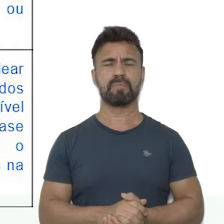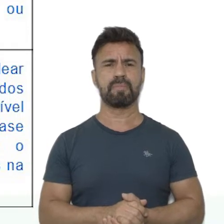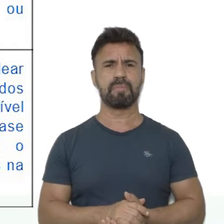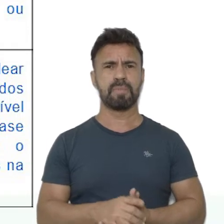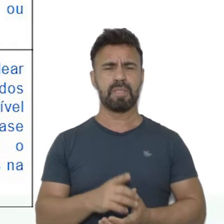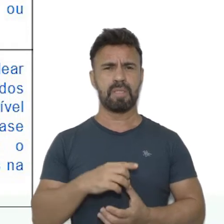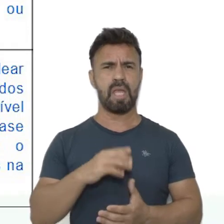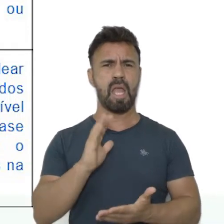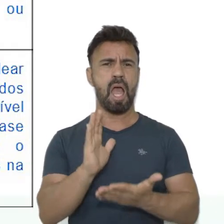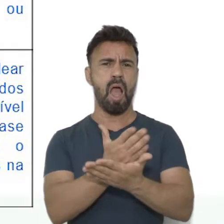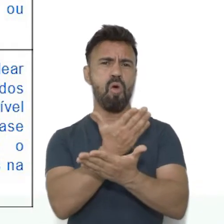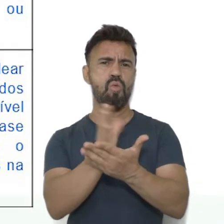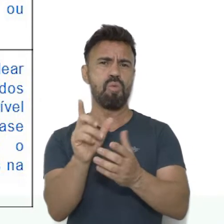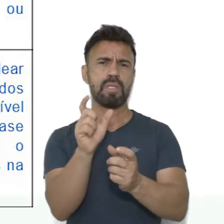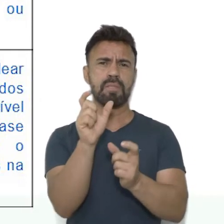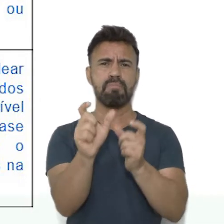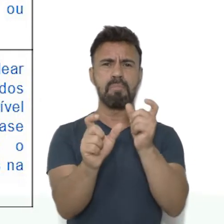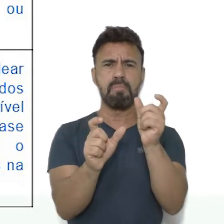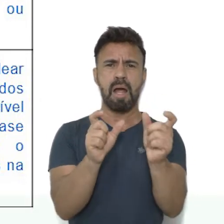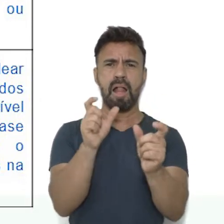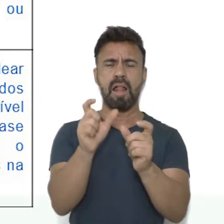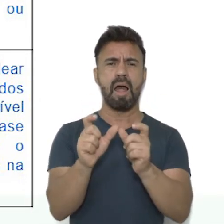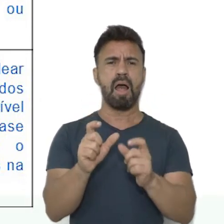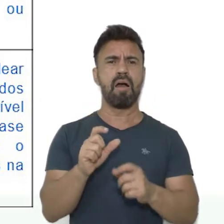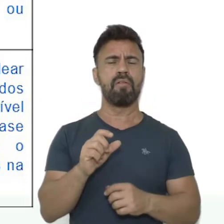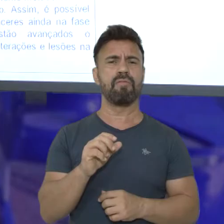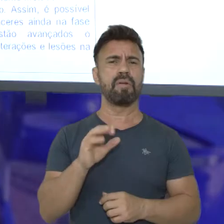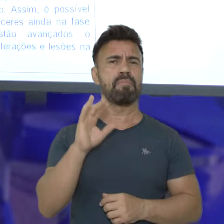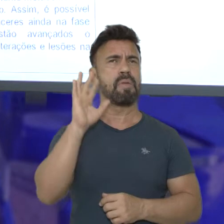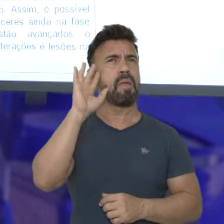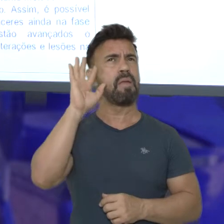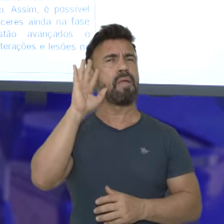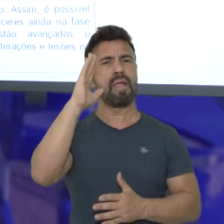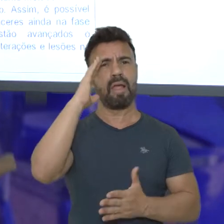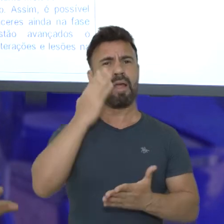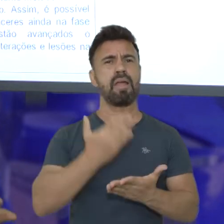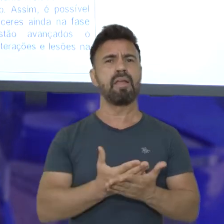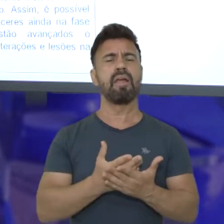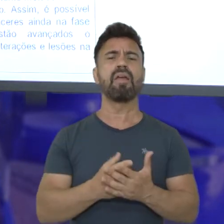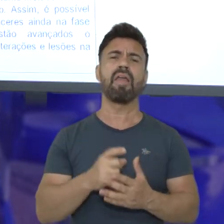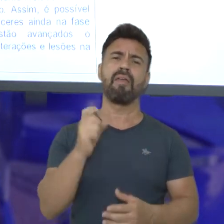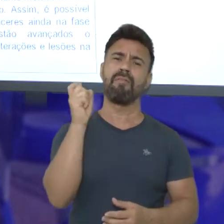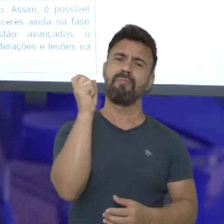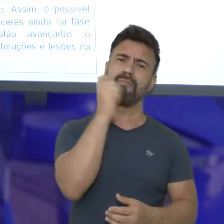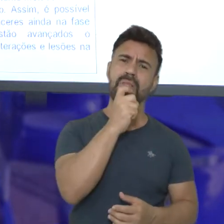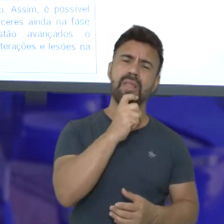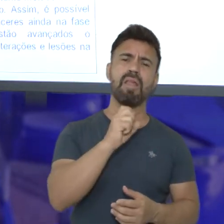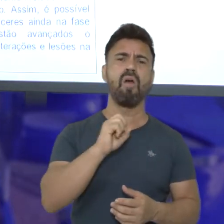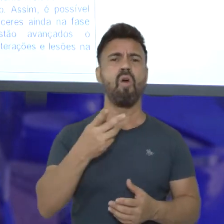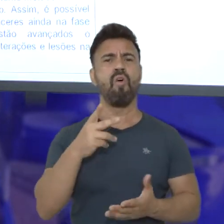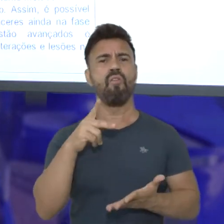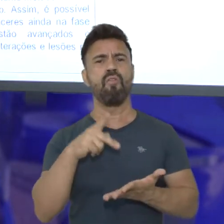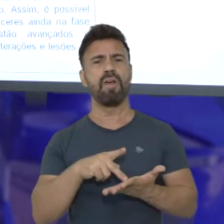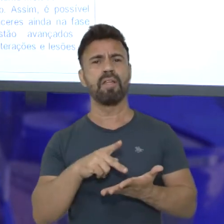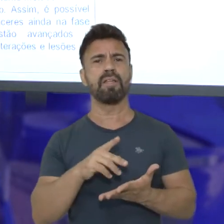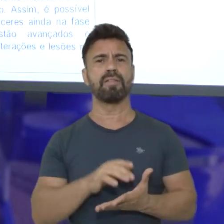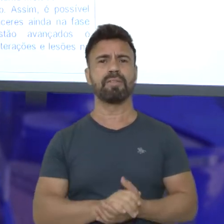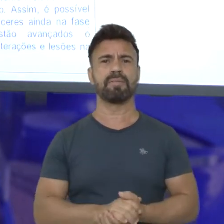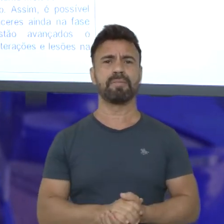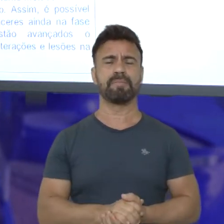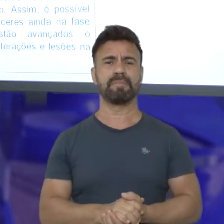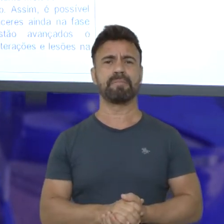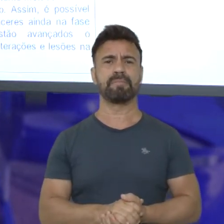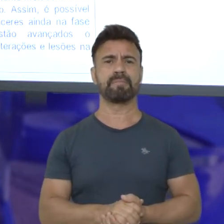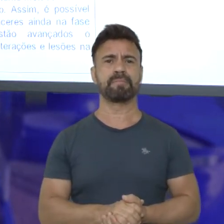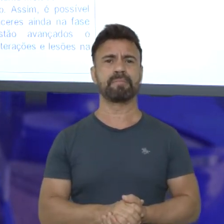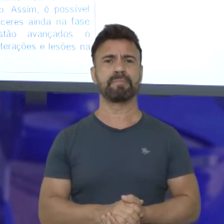algumas palavras, né? Algumas frases, alguns pensamentos que o pessoal fala que são mitos e outros são verdades. Então, é basicamente isso que a gente vai ver